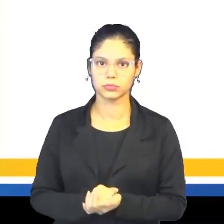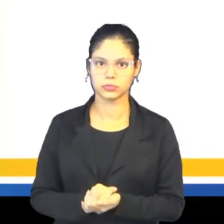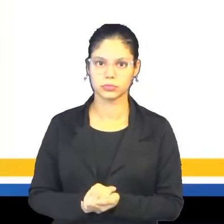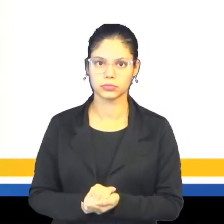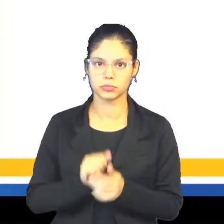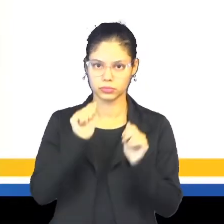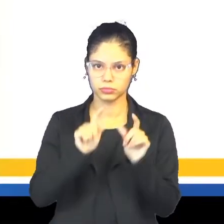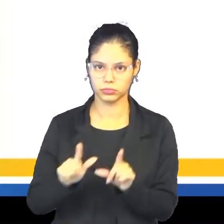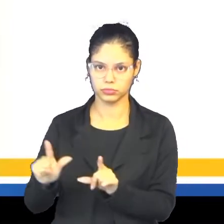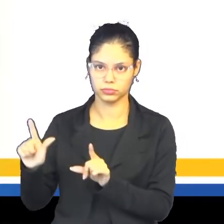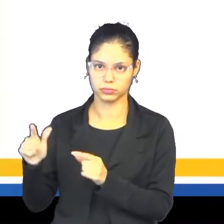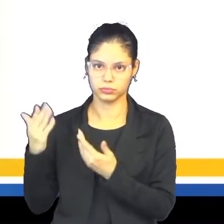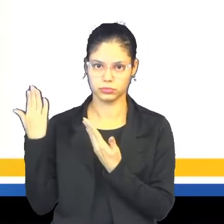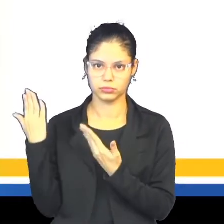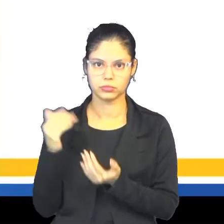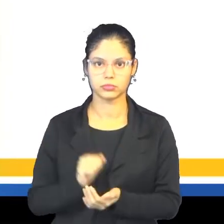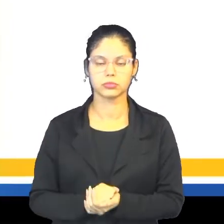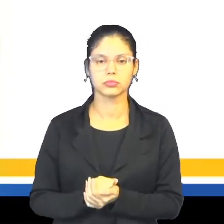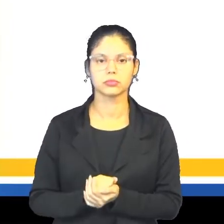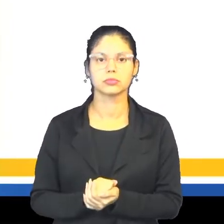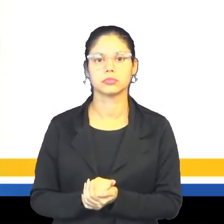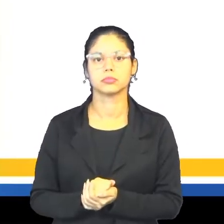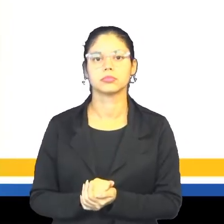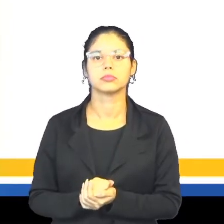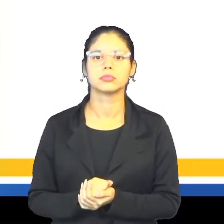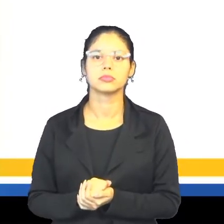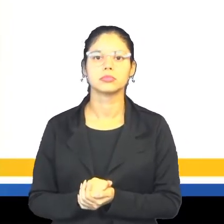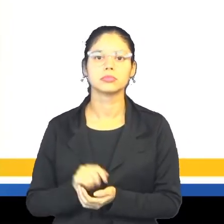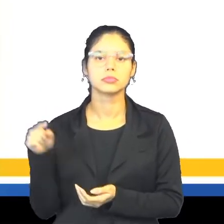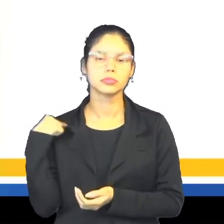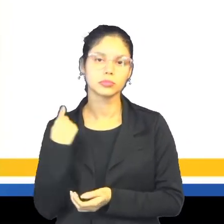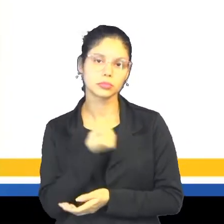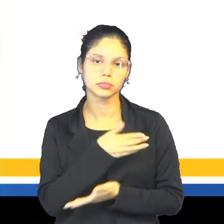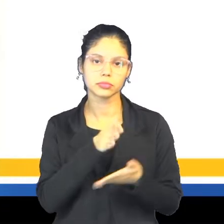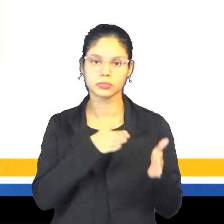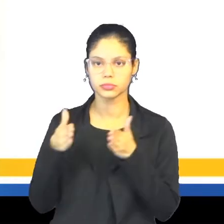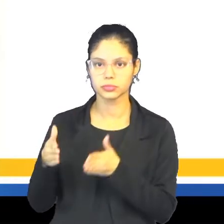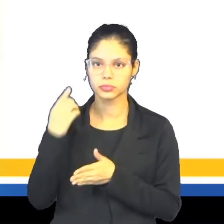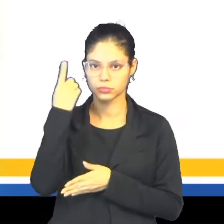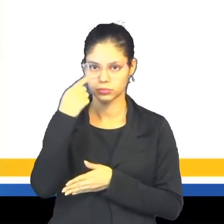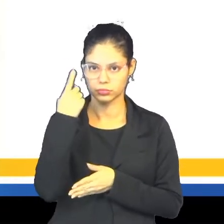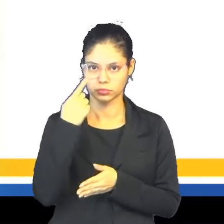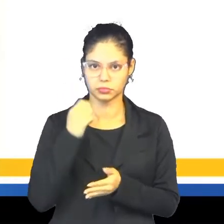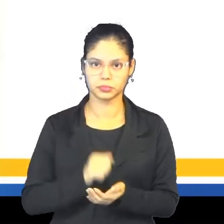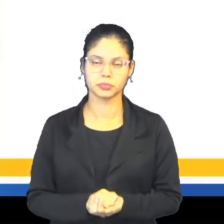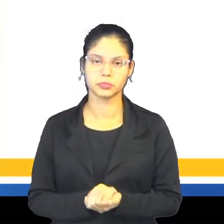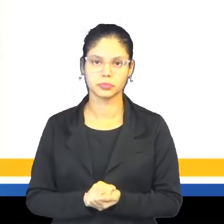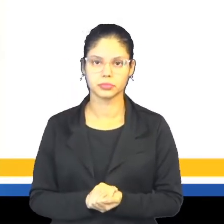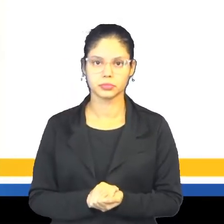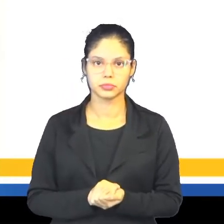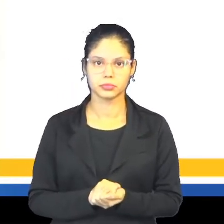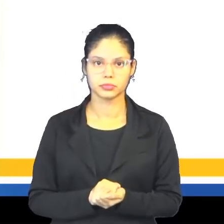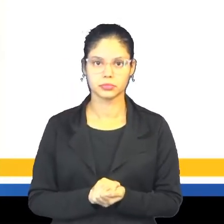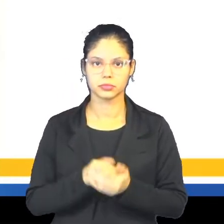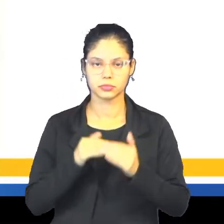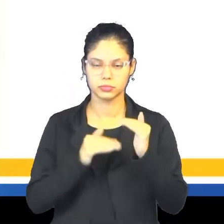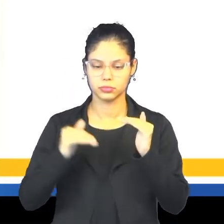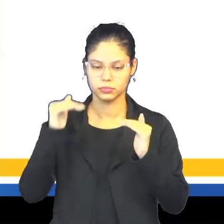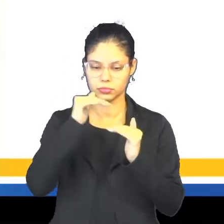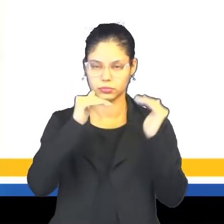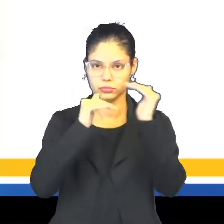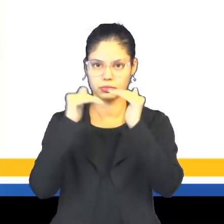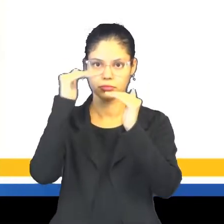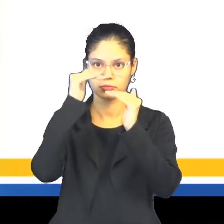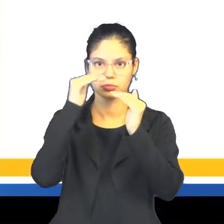tela. Nós dividimos, galerinha, a nossa parte da língua espanhola, em subtópicos, né? Nós temos